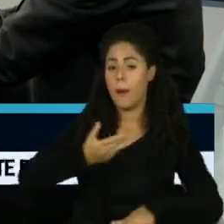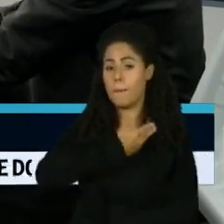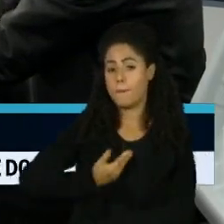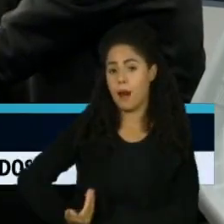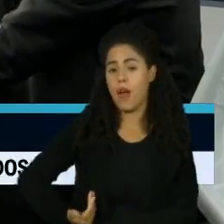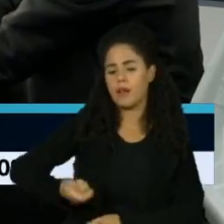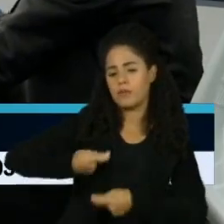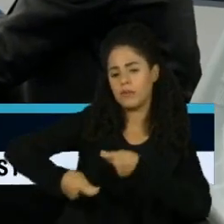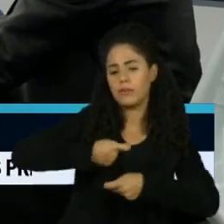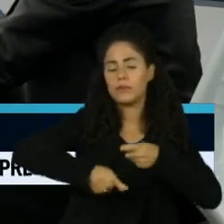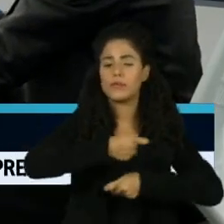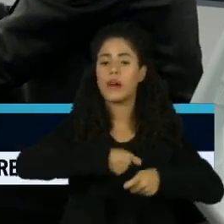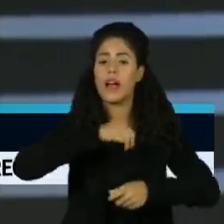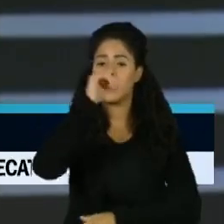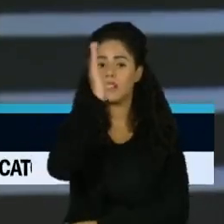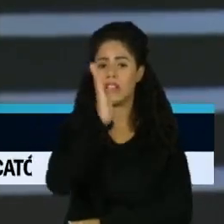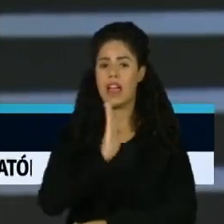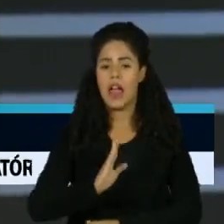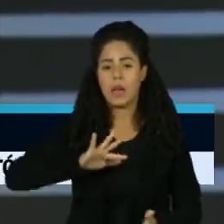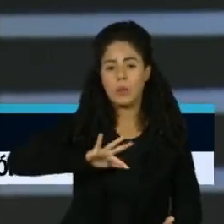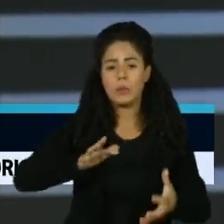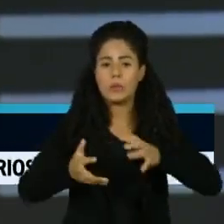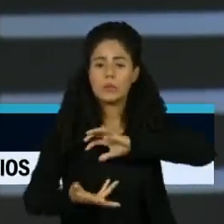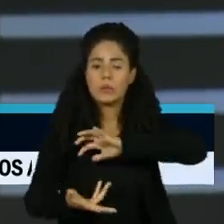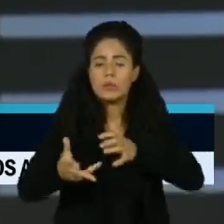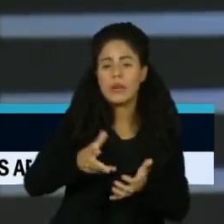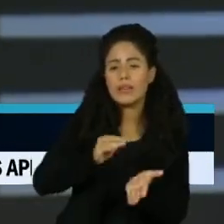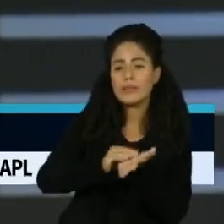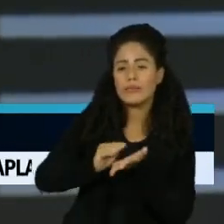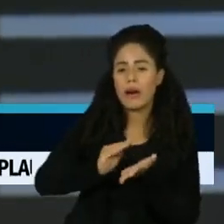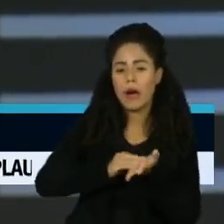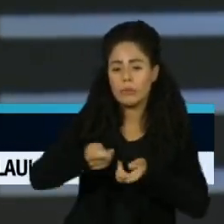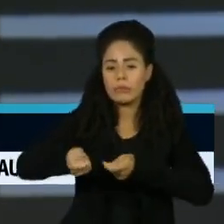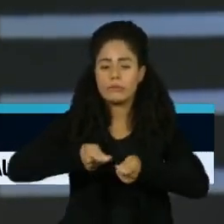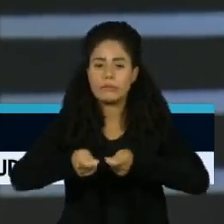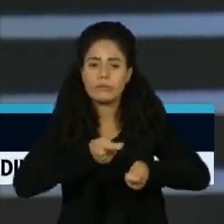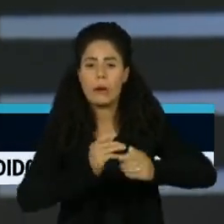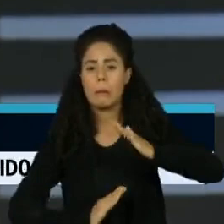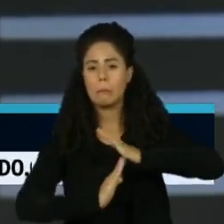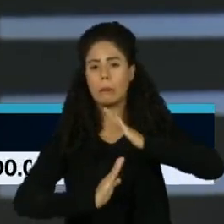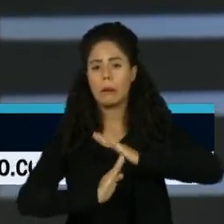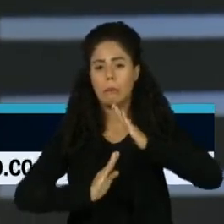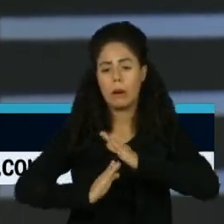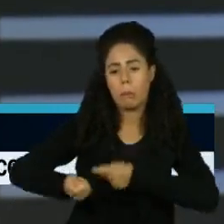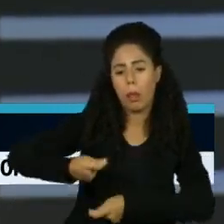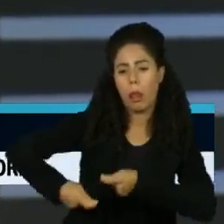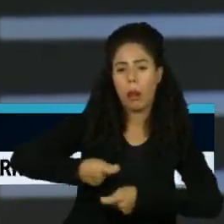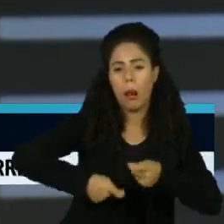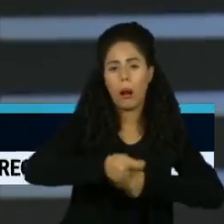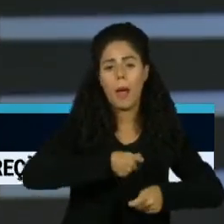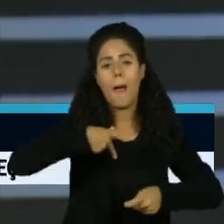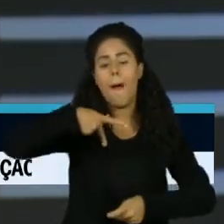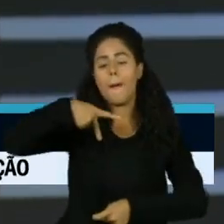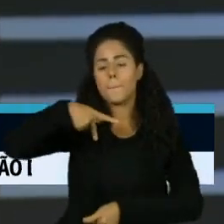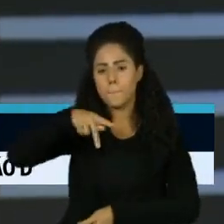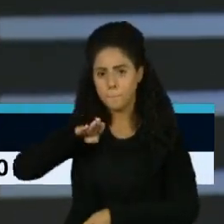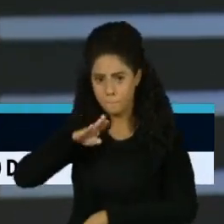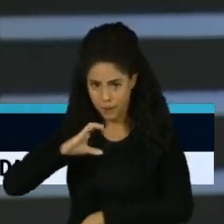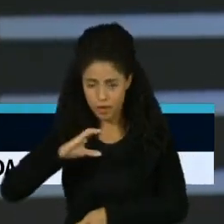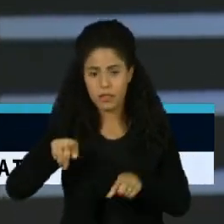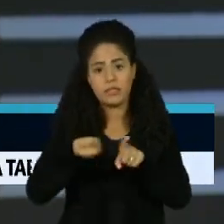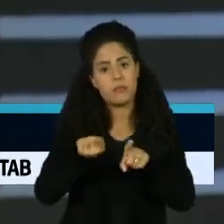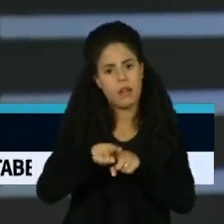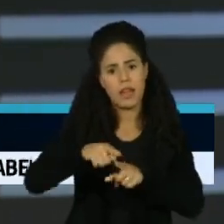política econômica brasileira falta de reforma um descontrole na questão do teto na estrela lembrar a PEC do precatório é um